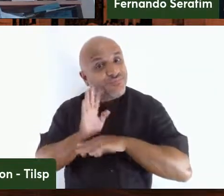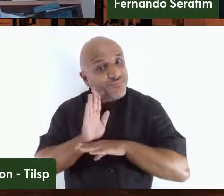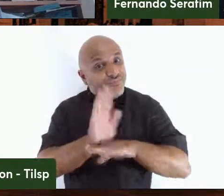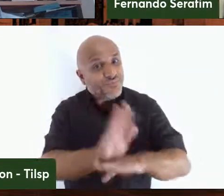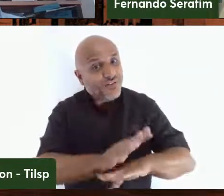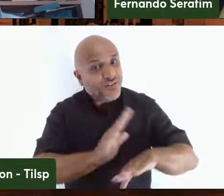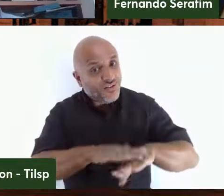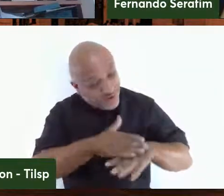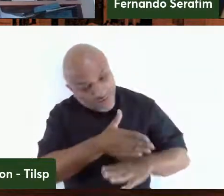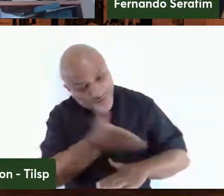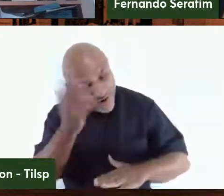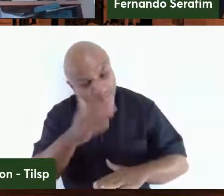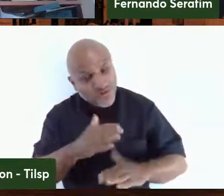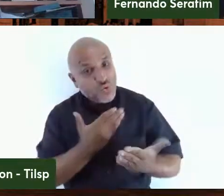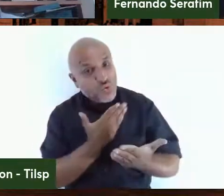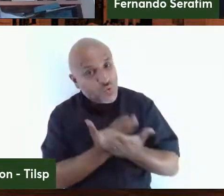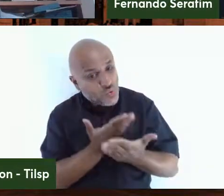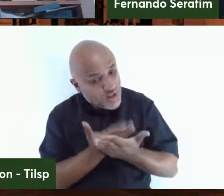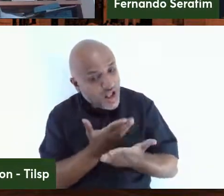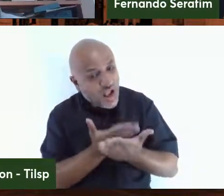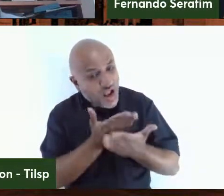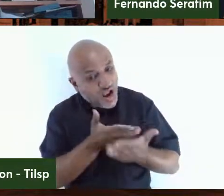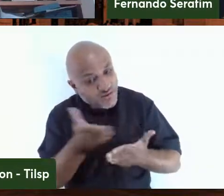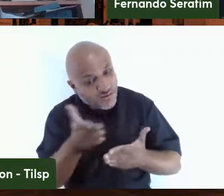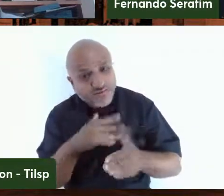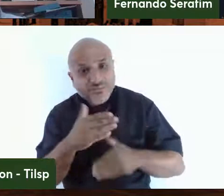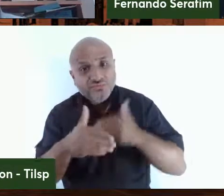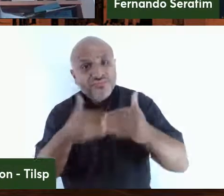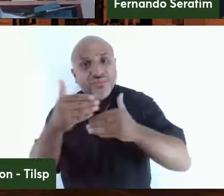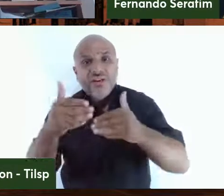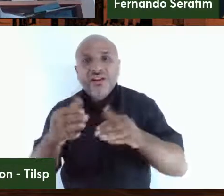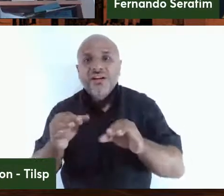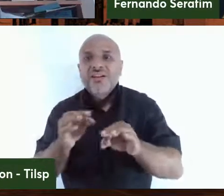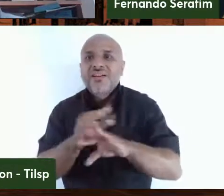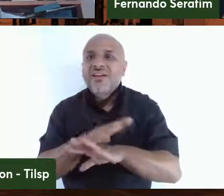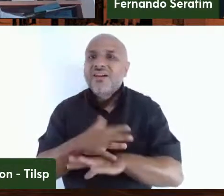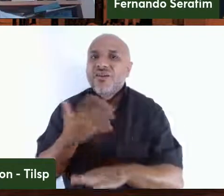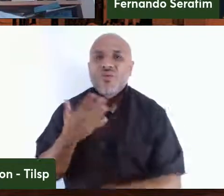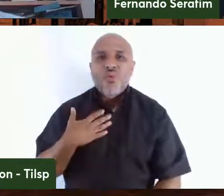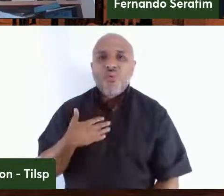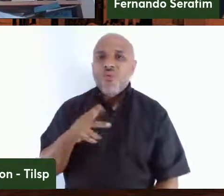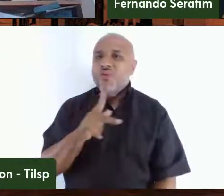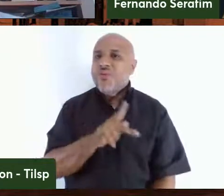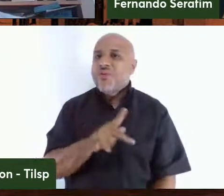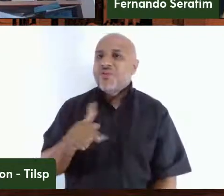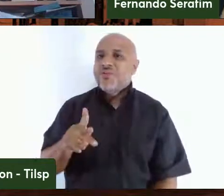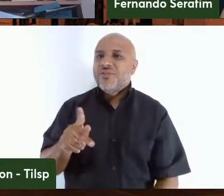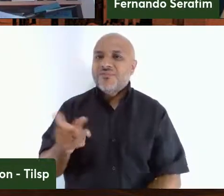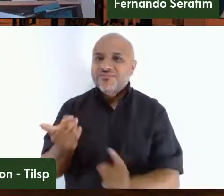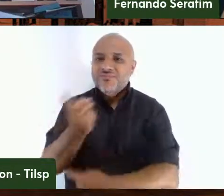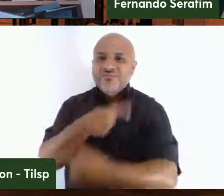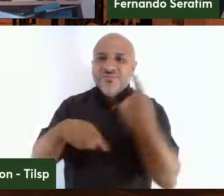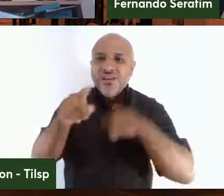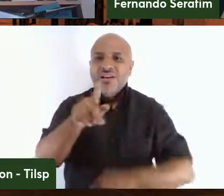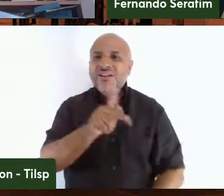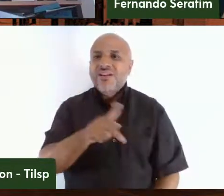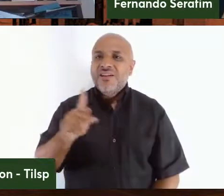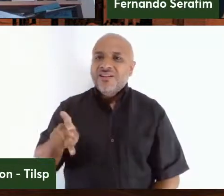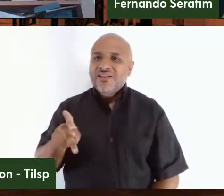fez questão que ele estudasse, e ele termina o romance como professor. Ele é um professor.